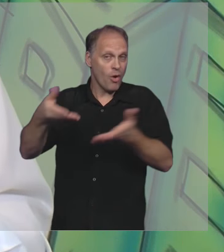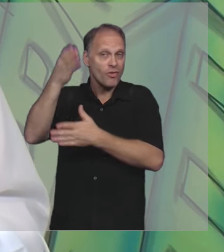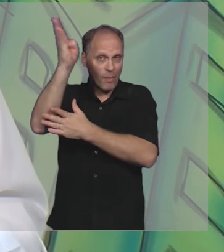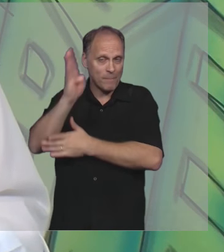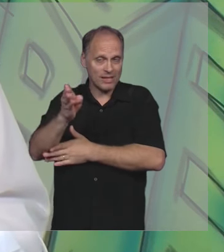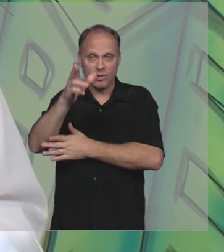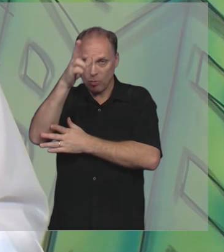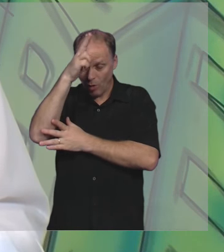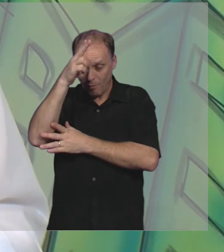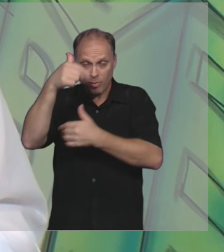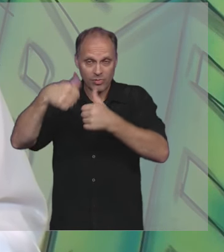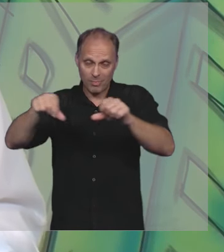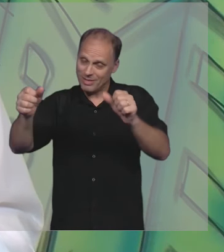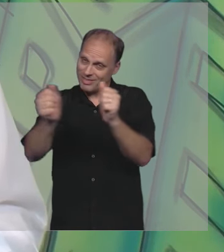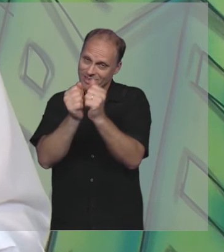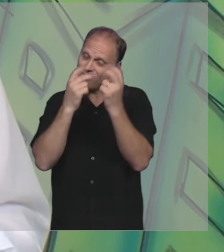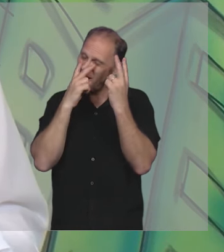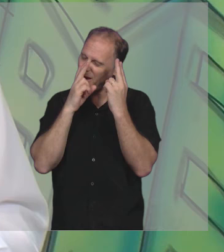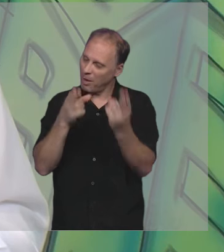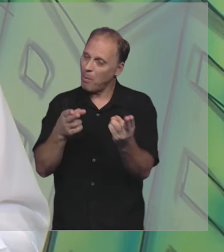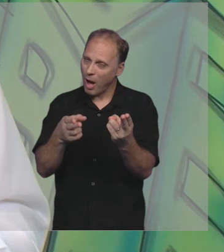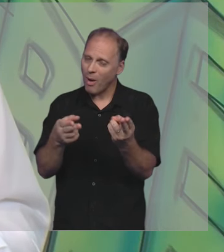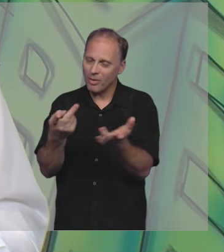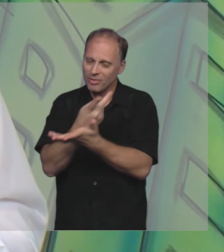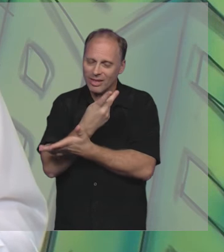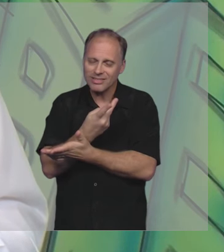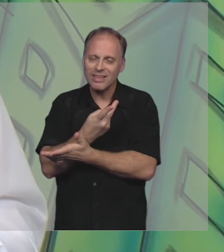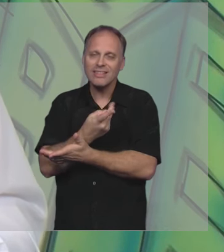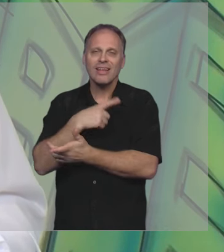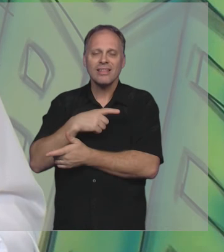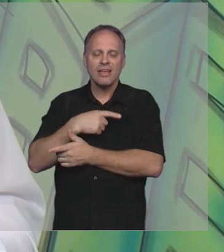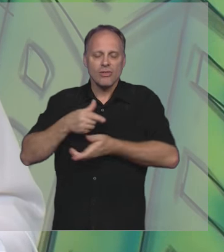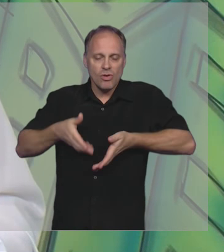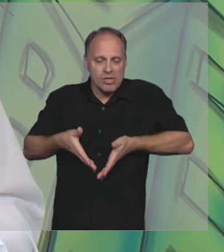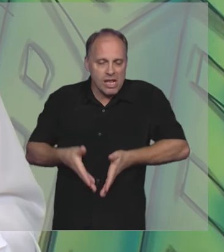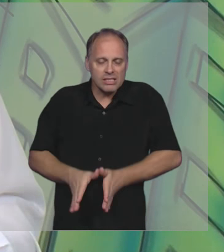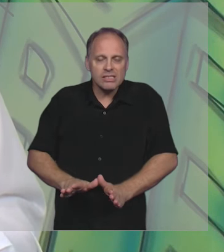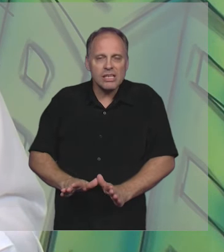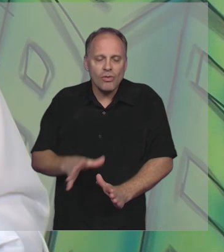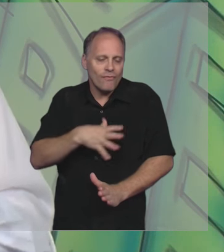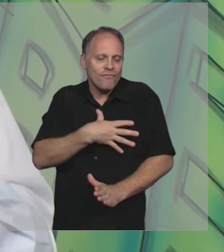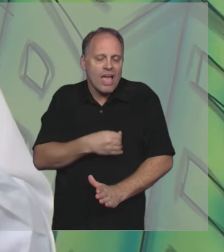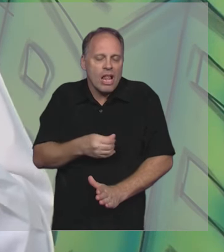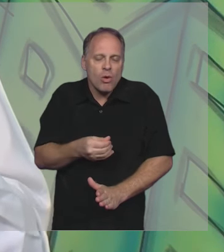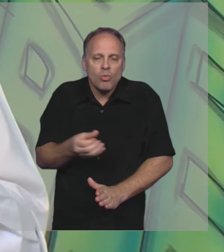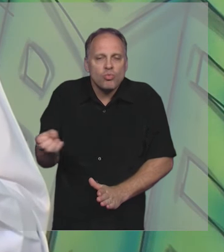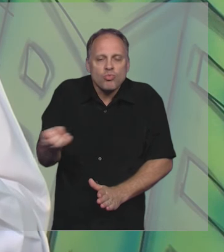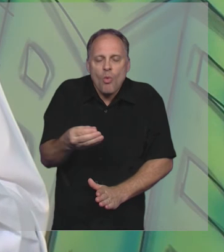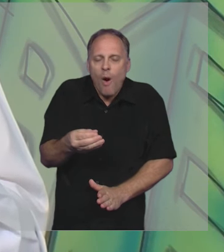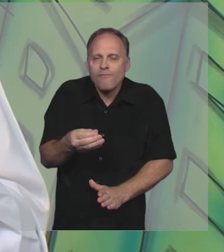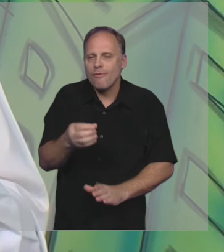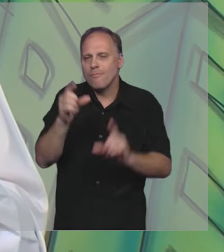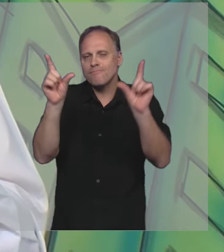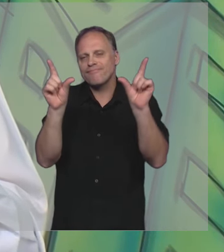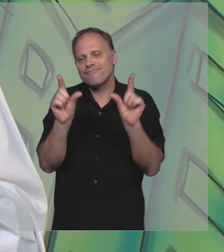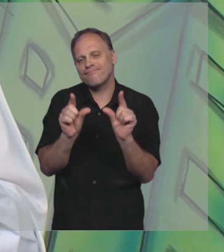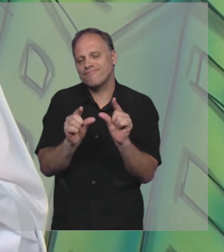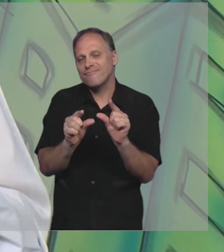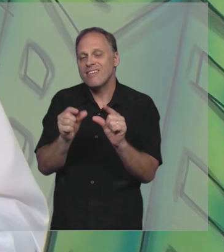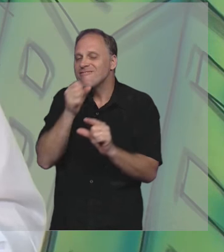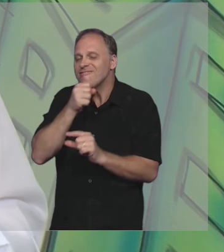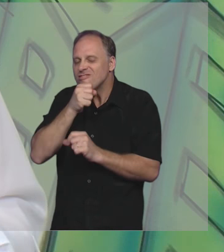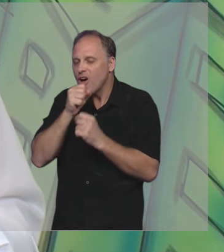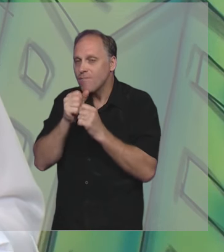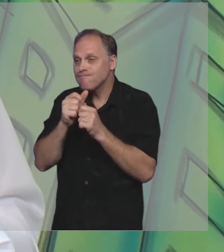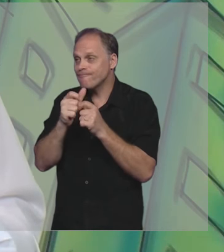Brasil, e Novo Hamburgo está incluso nisso, né, está tendo uma diminuição dos nascidos e um incremento nos nossos